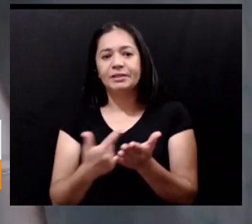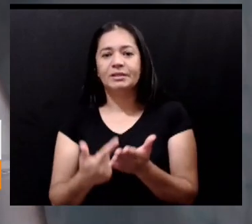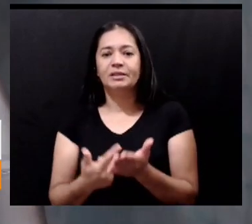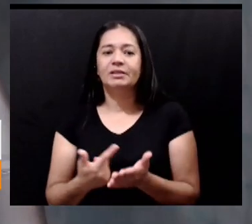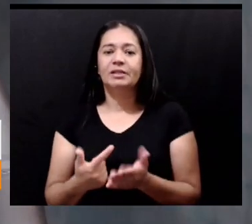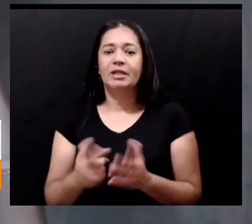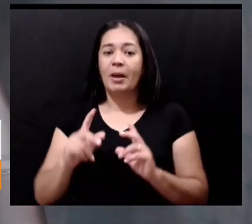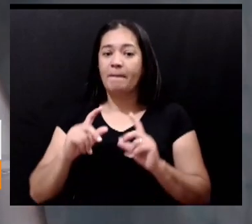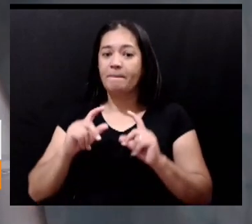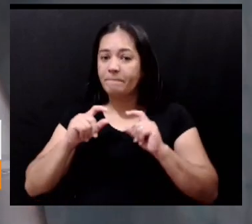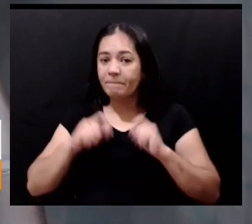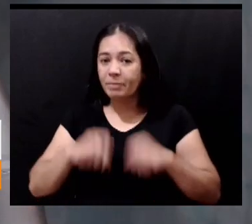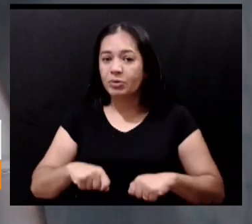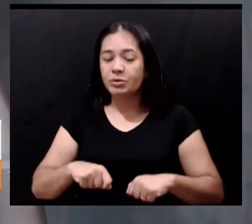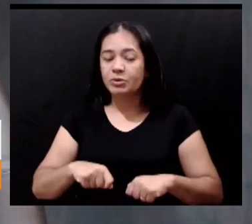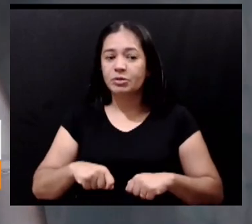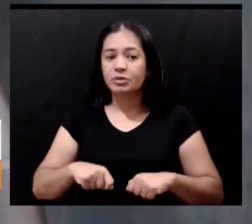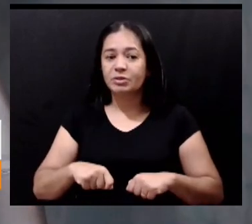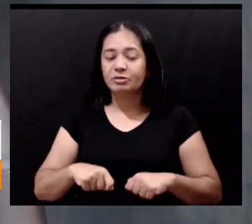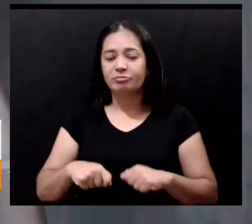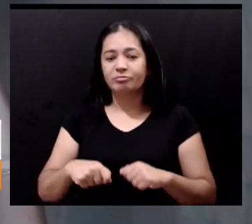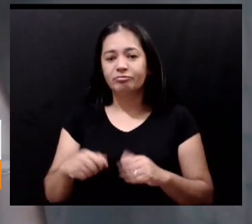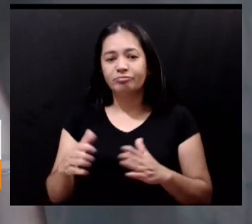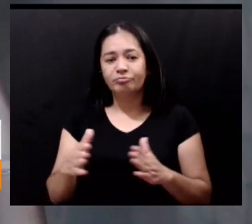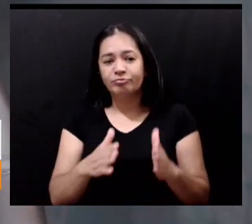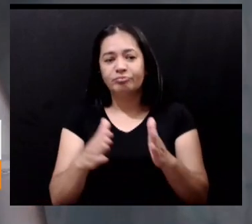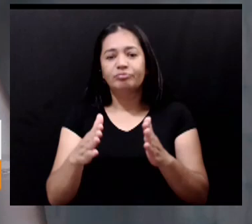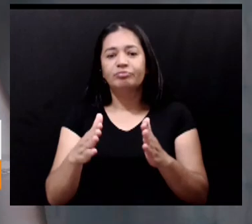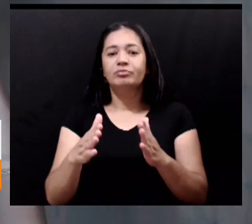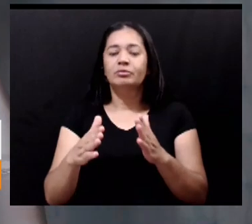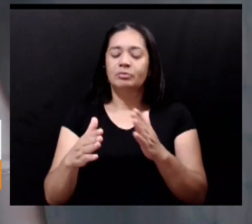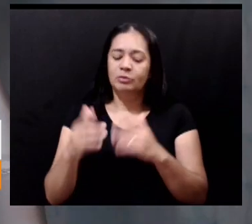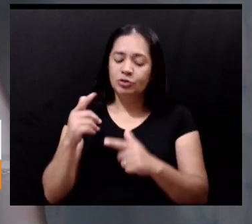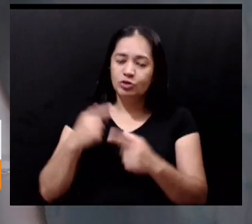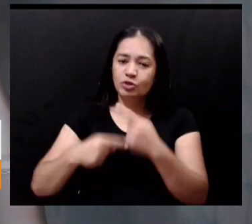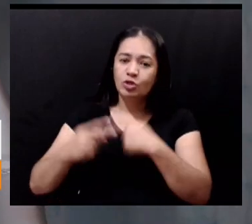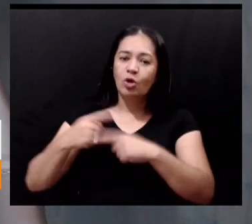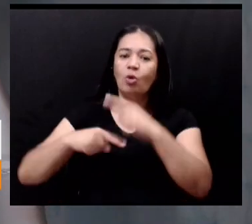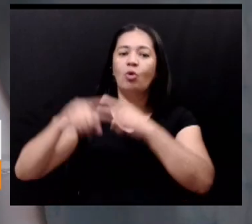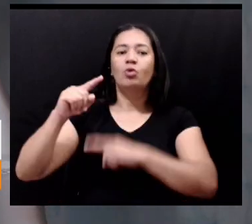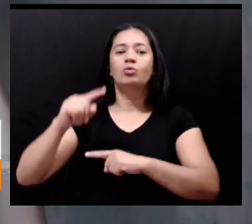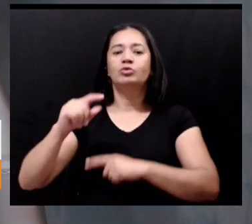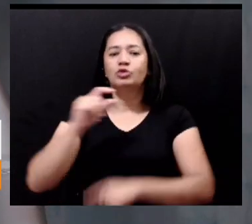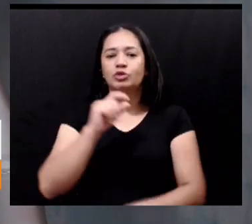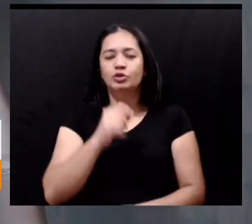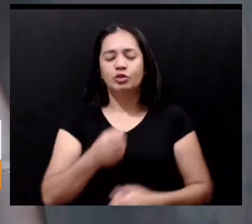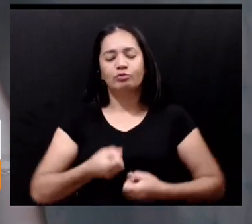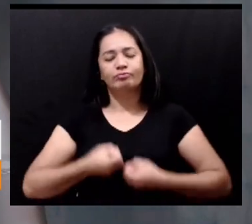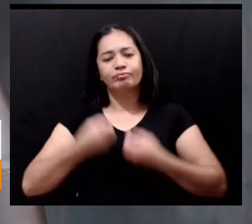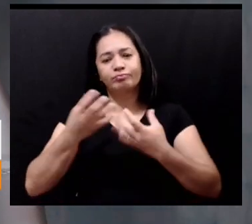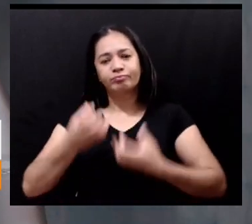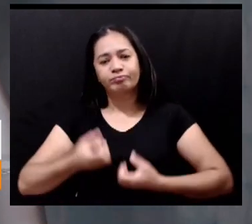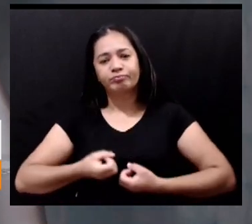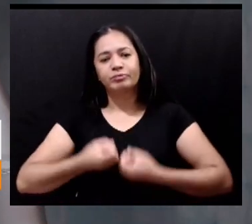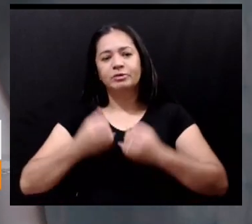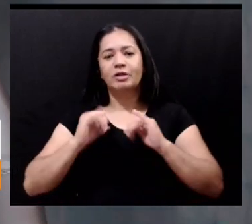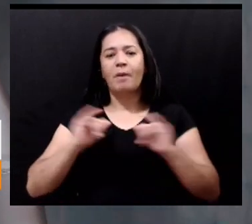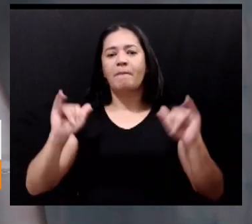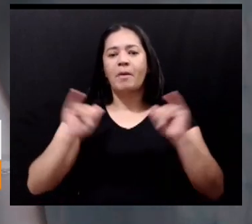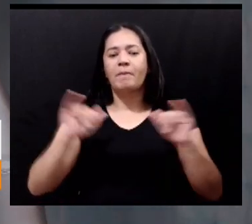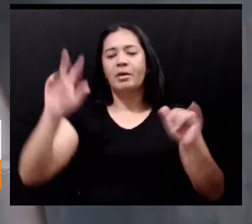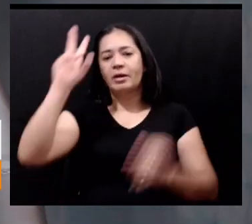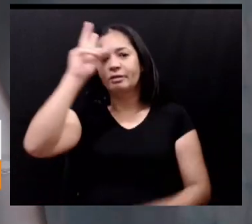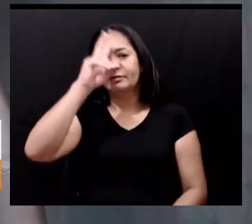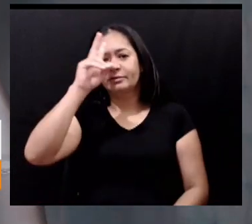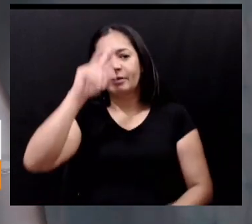possibilidade, né, de caminho, de atravessamento, de contar e recontar a sua história, porque muitas vezes a gente vai mudando a nossa narrativa, a gente